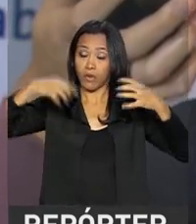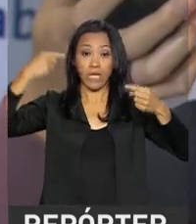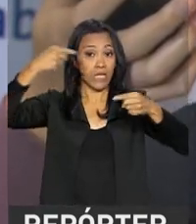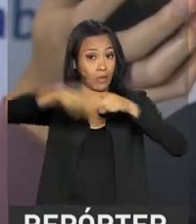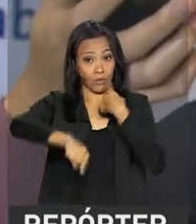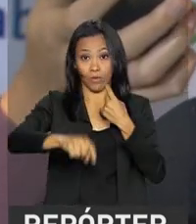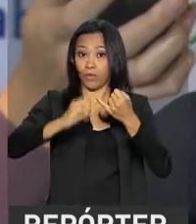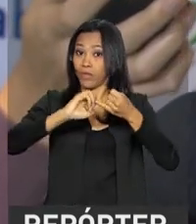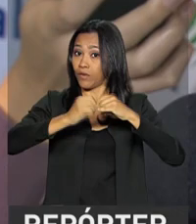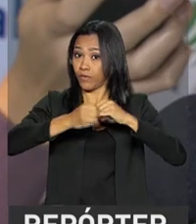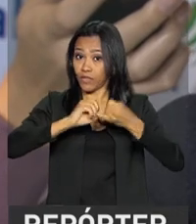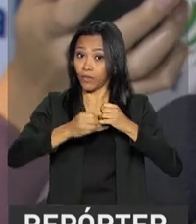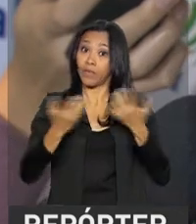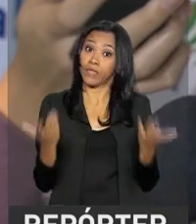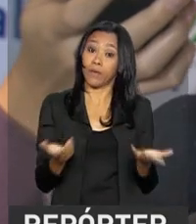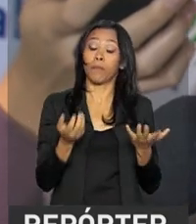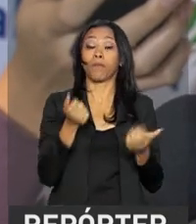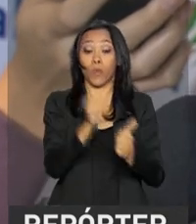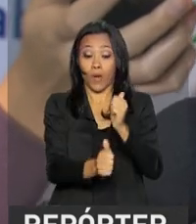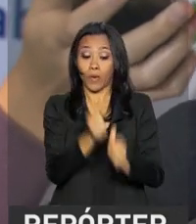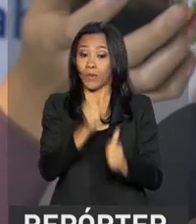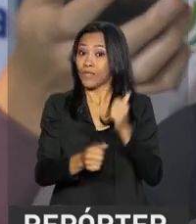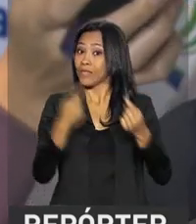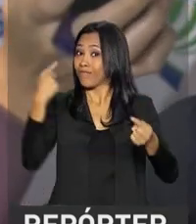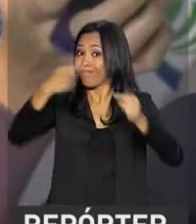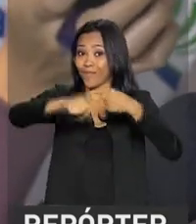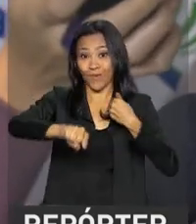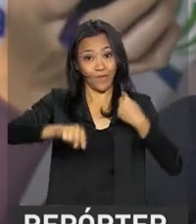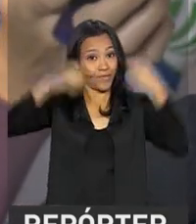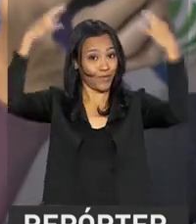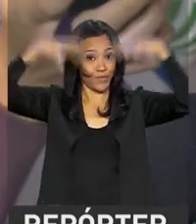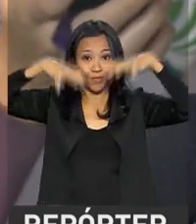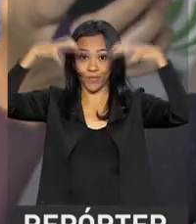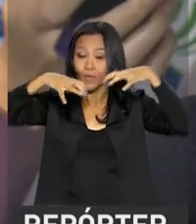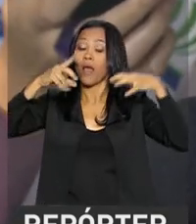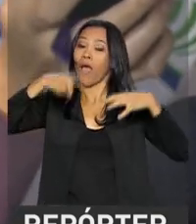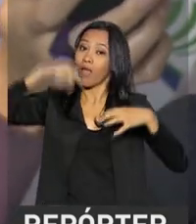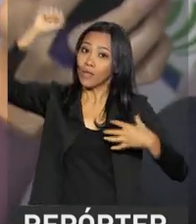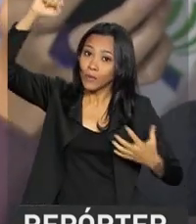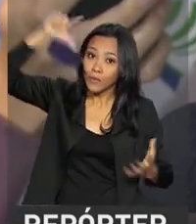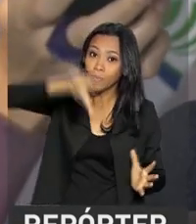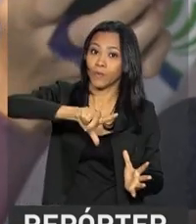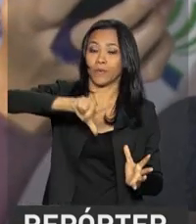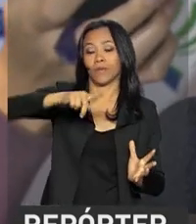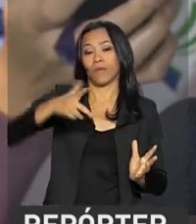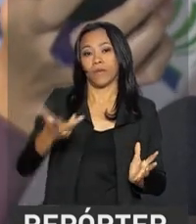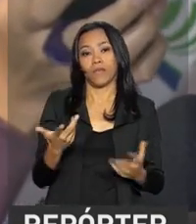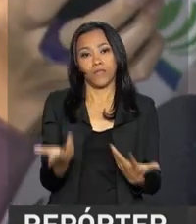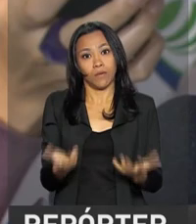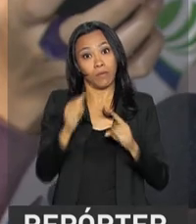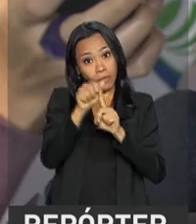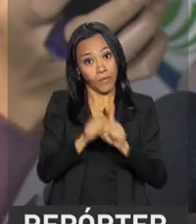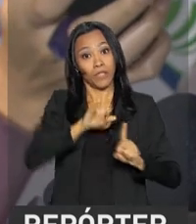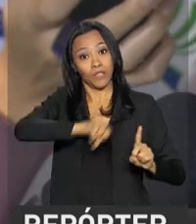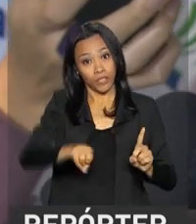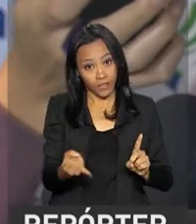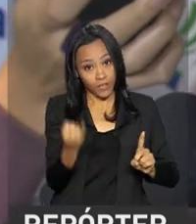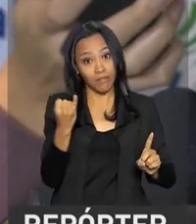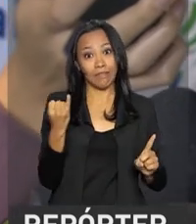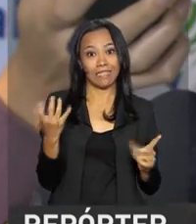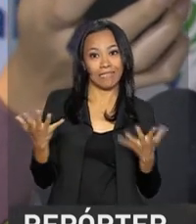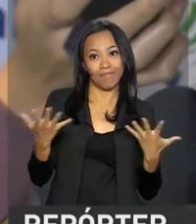precisa que não chova muito precisa e luminosidade precisou ver se vigorar então nós janeiro é mesmo muito